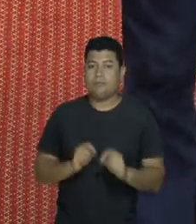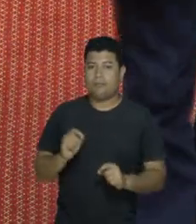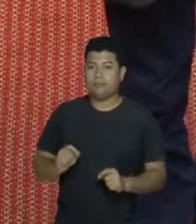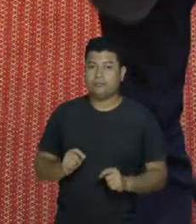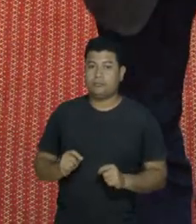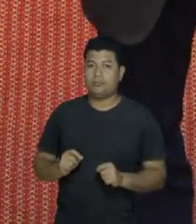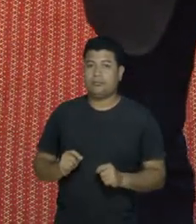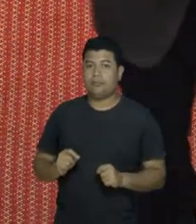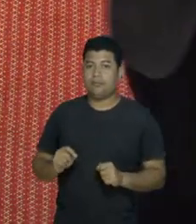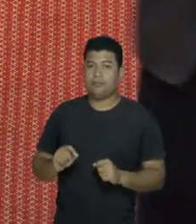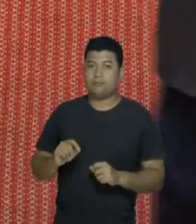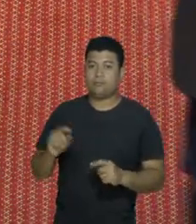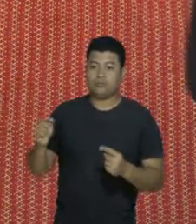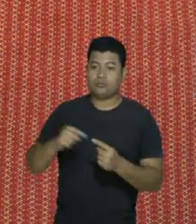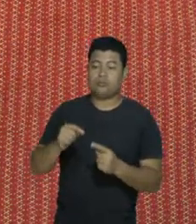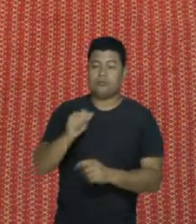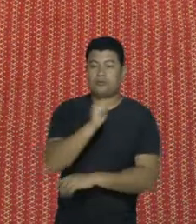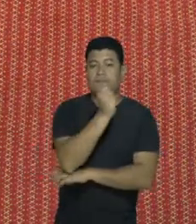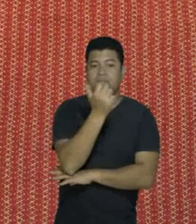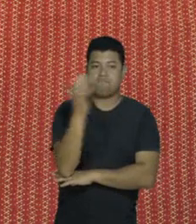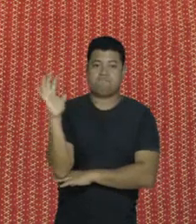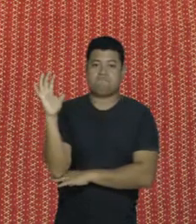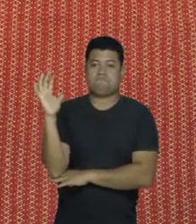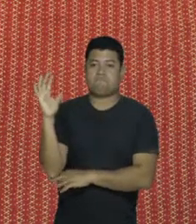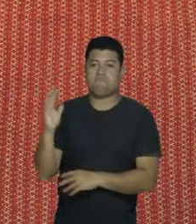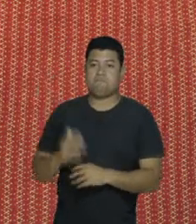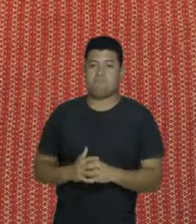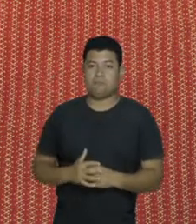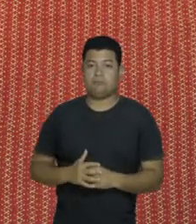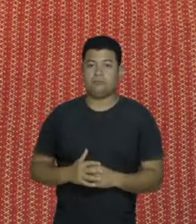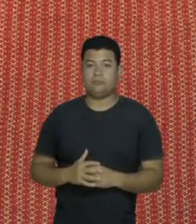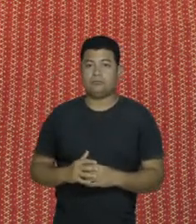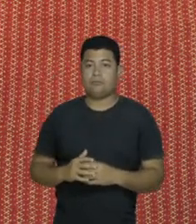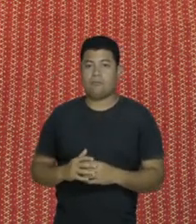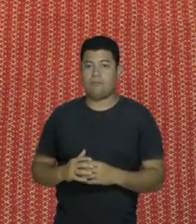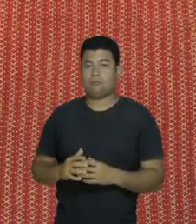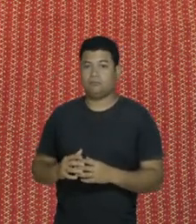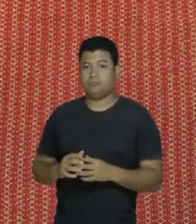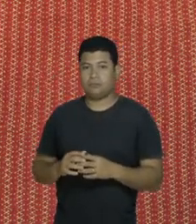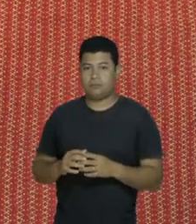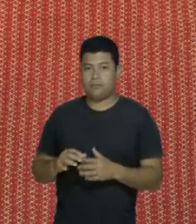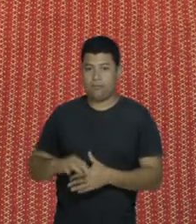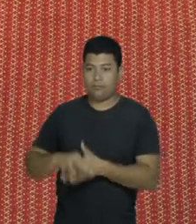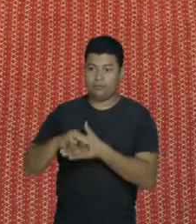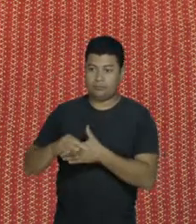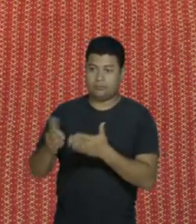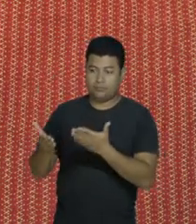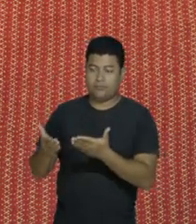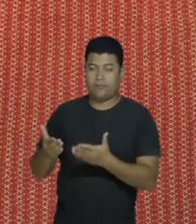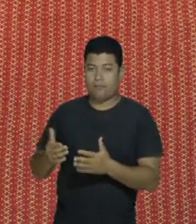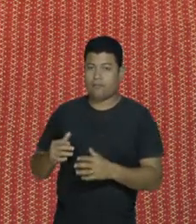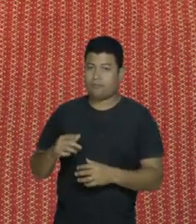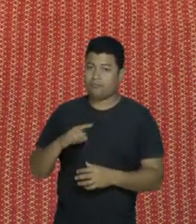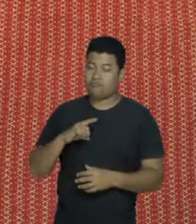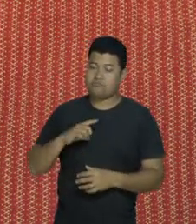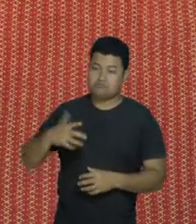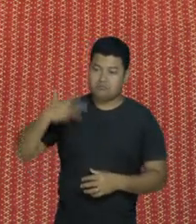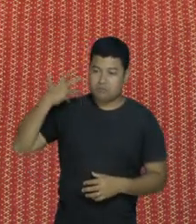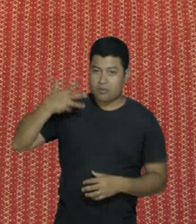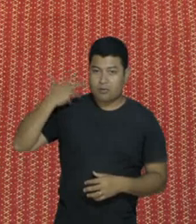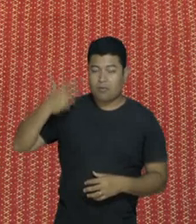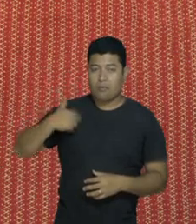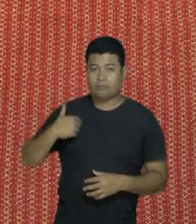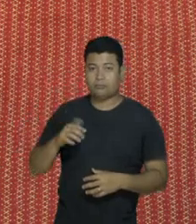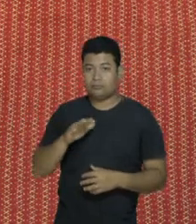Meio Ambiente. A bancada, certamente o líder vai se manifestar. Entendo ser